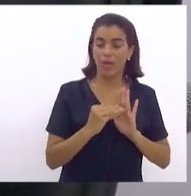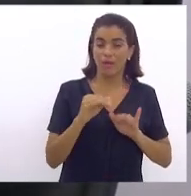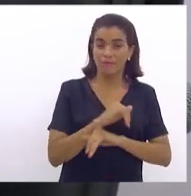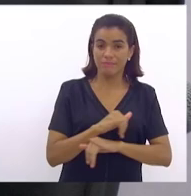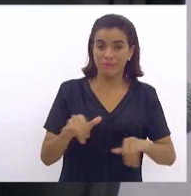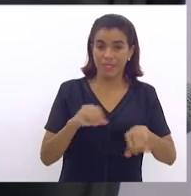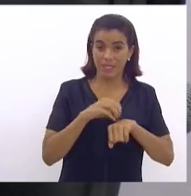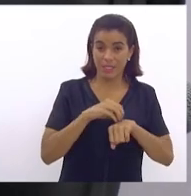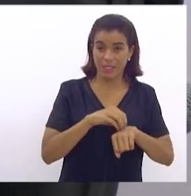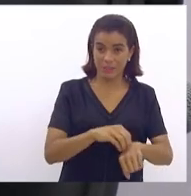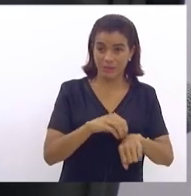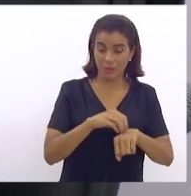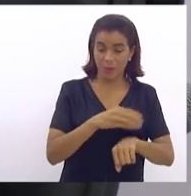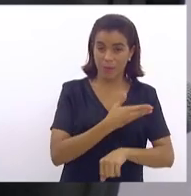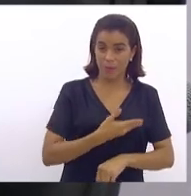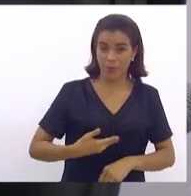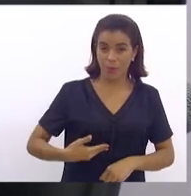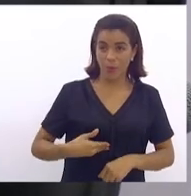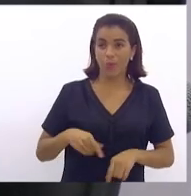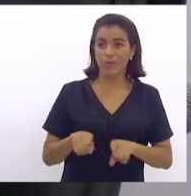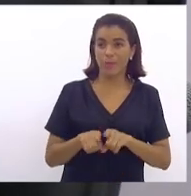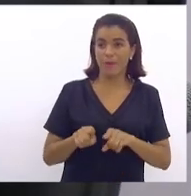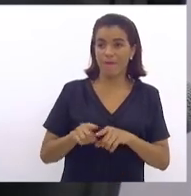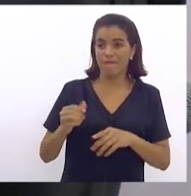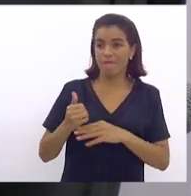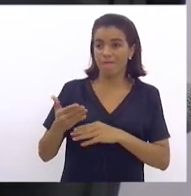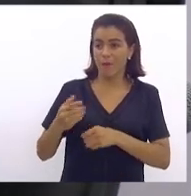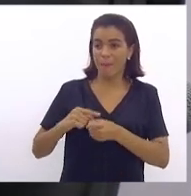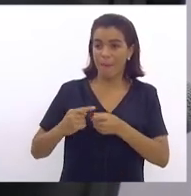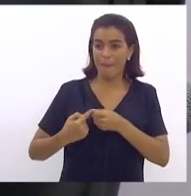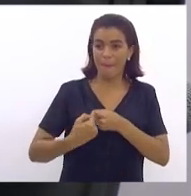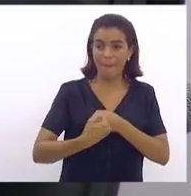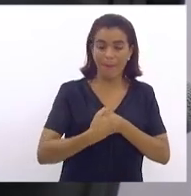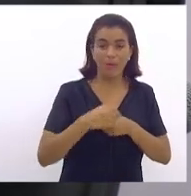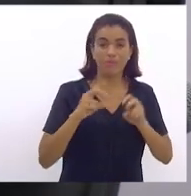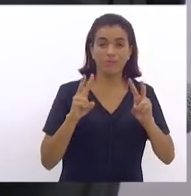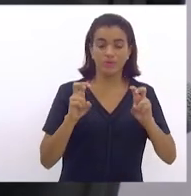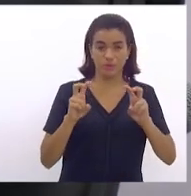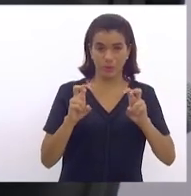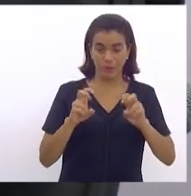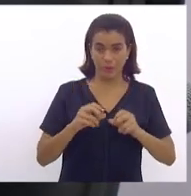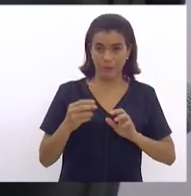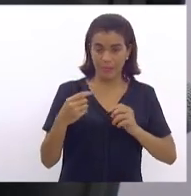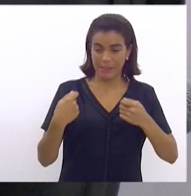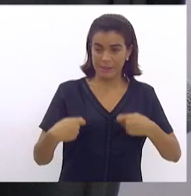de transporte coletivo público intermunicipal na forma em que menciona.